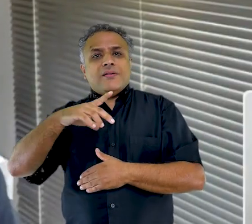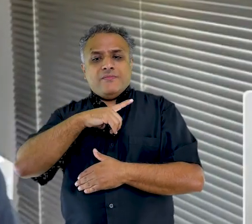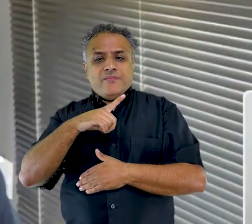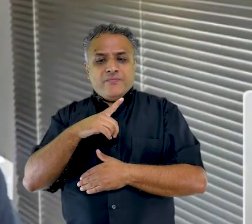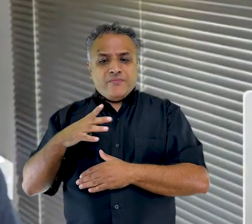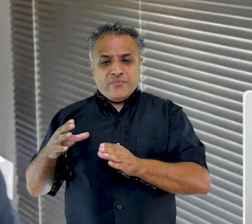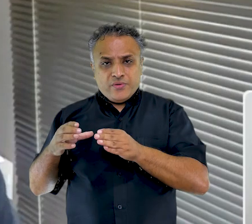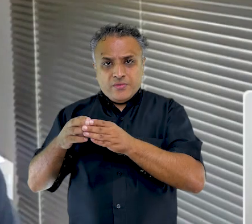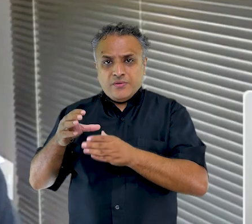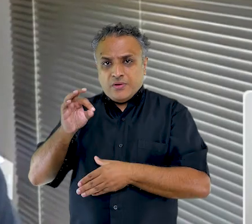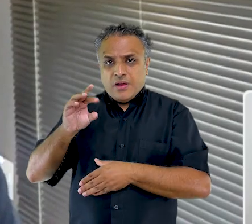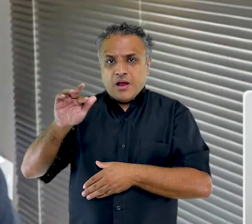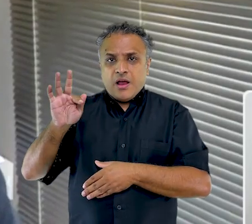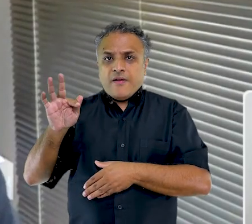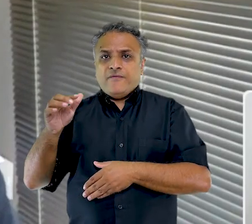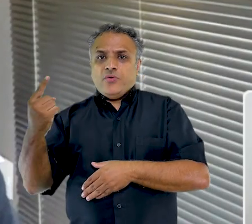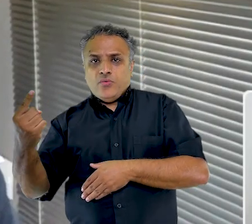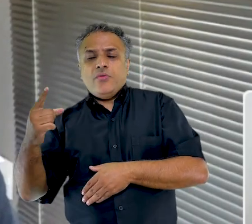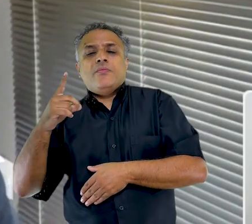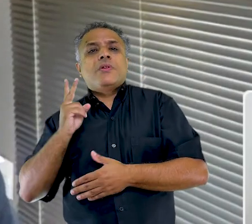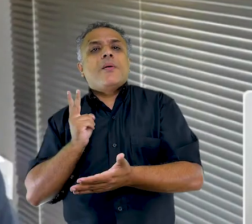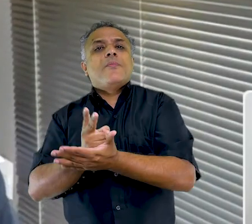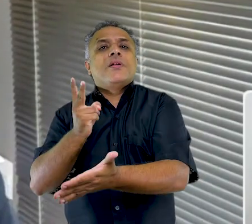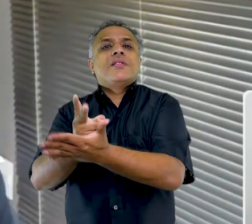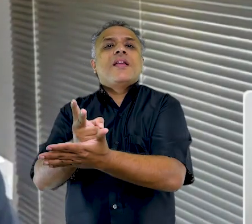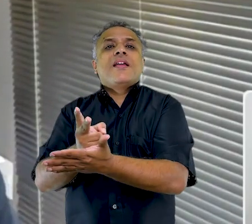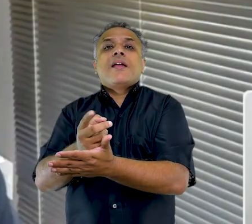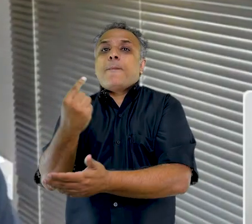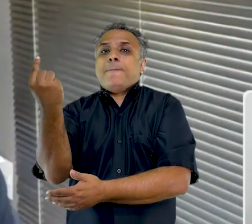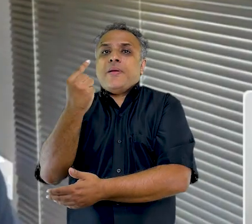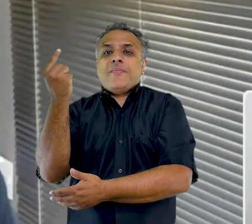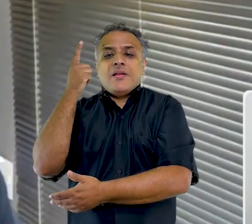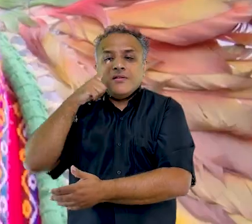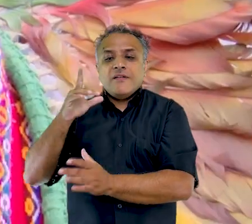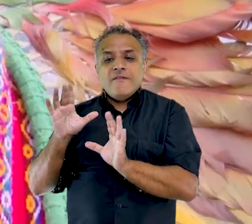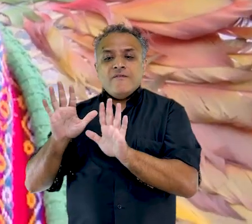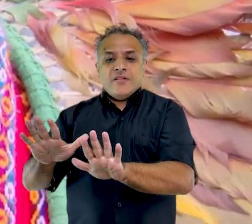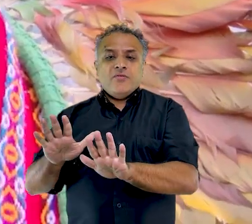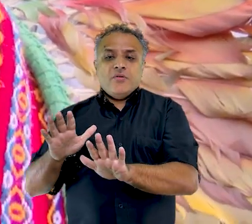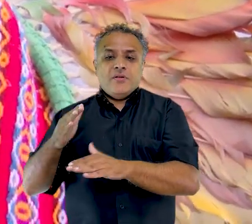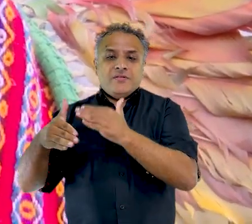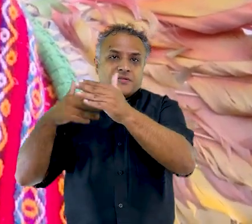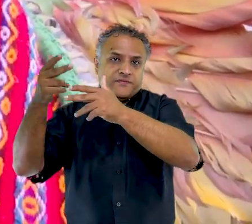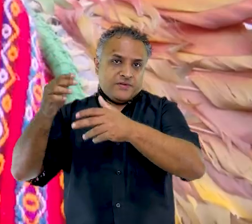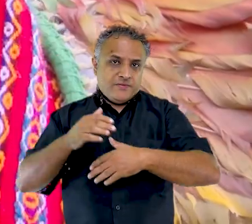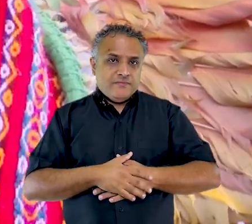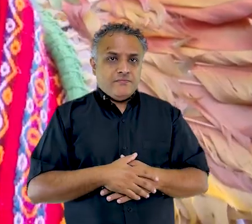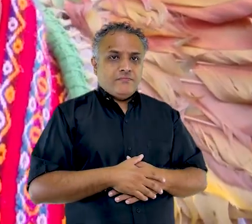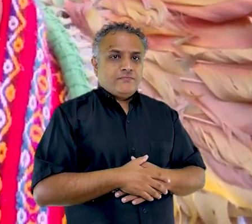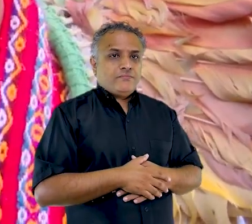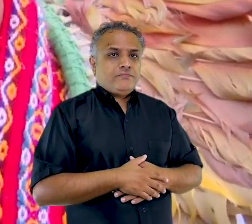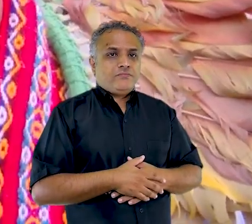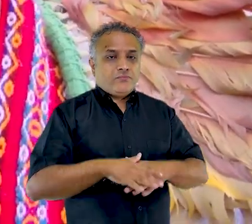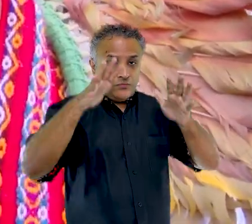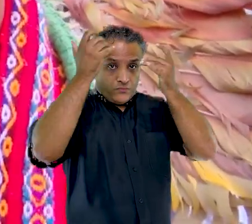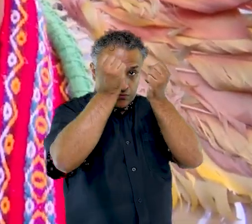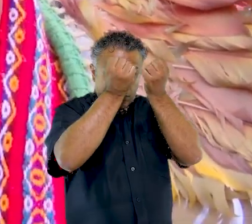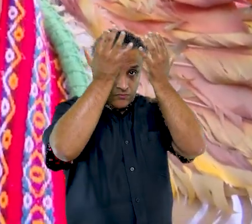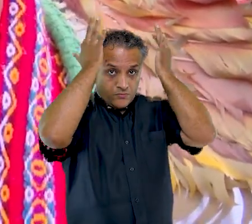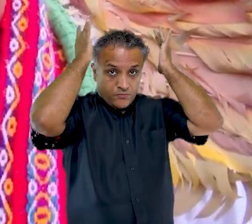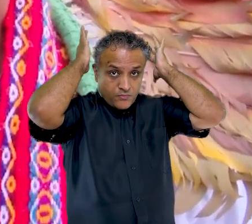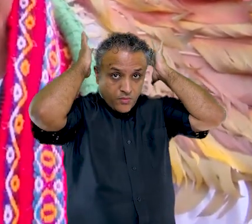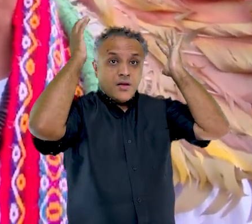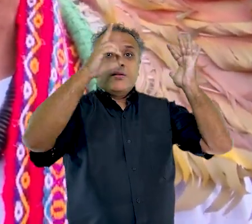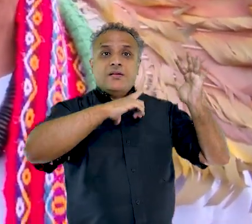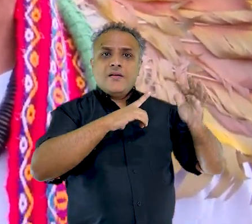turma do TRF1, para manter a sentença de primeira instância que fixou essa indenização. Para o cacique Ilson Nuquinin, líder de